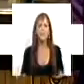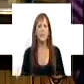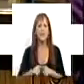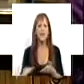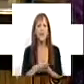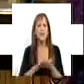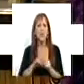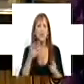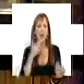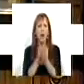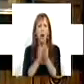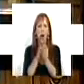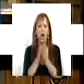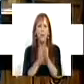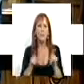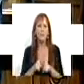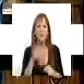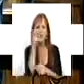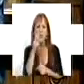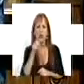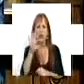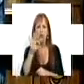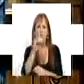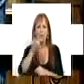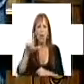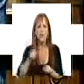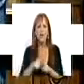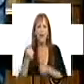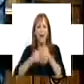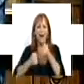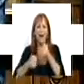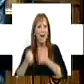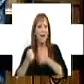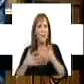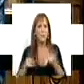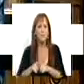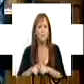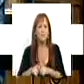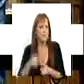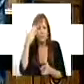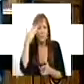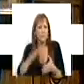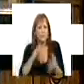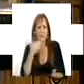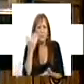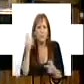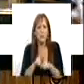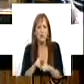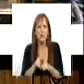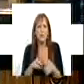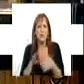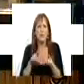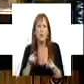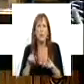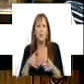que assenta na exploração das energias fósseis, na corrida desenfreada e irracional do